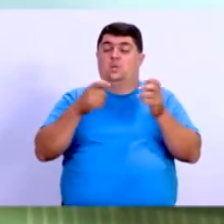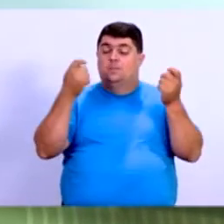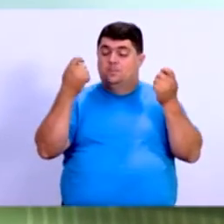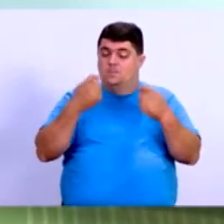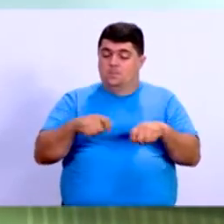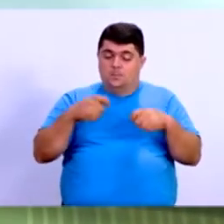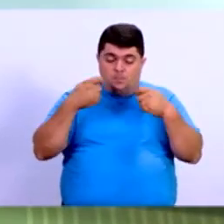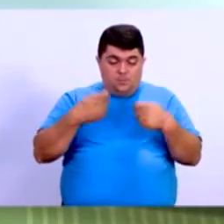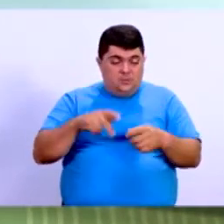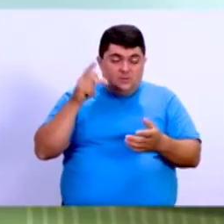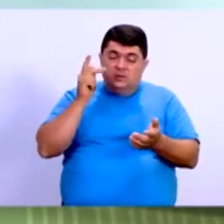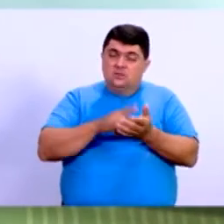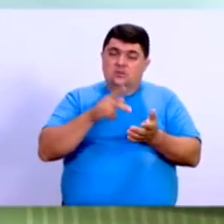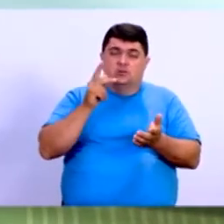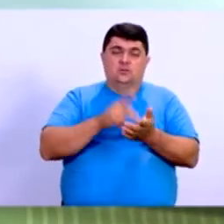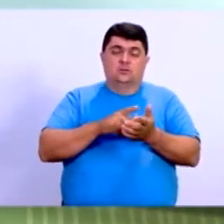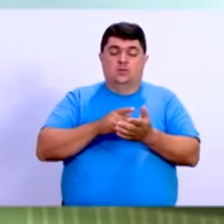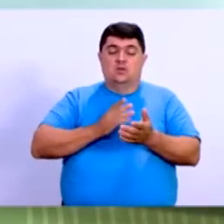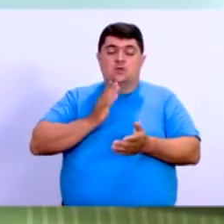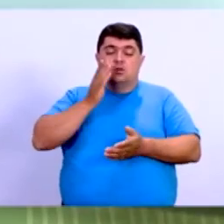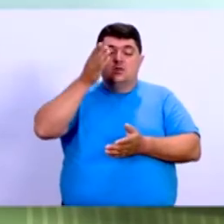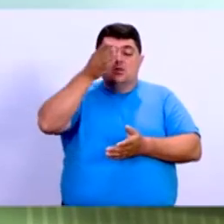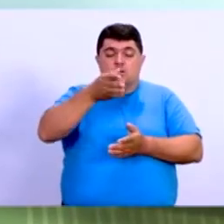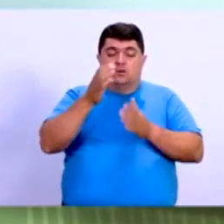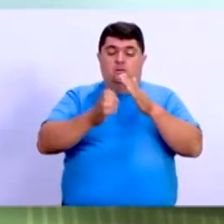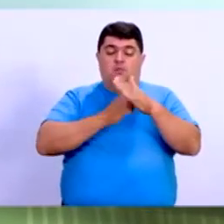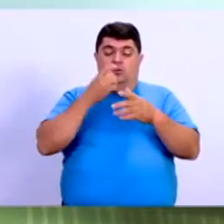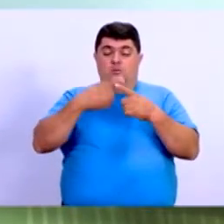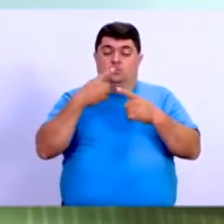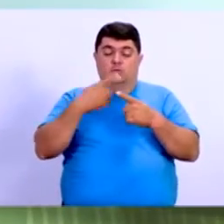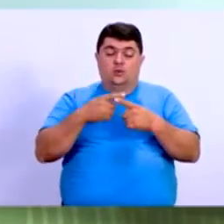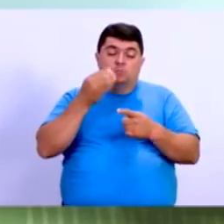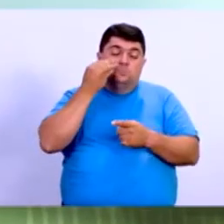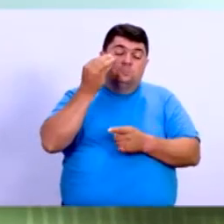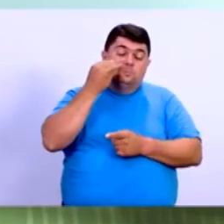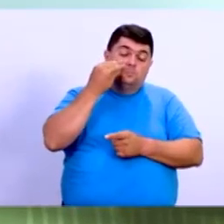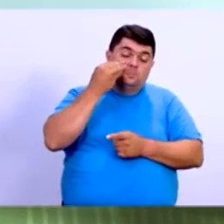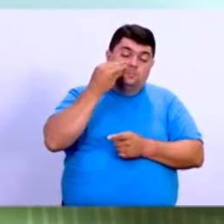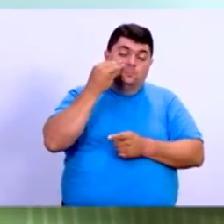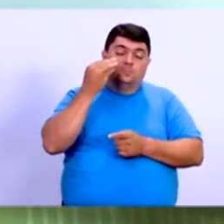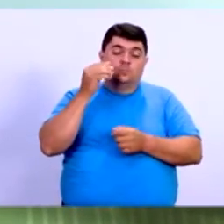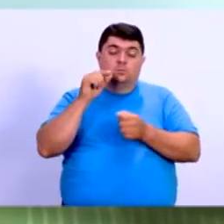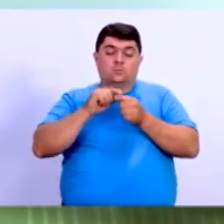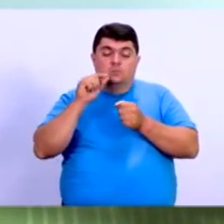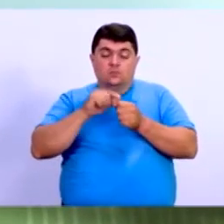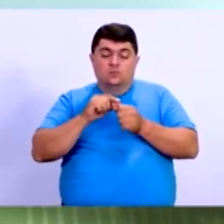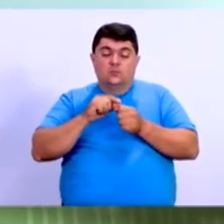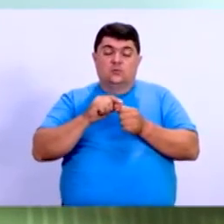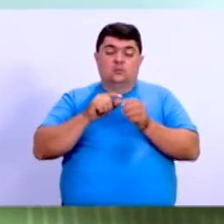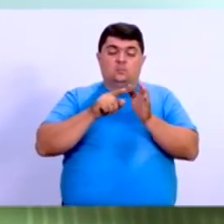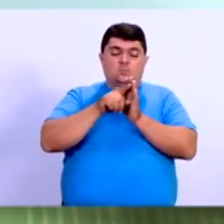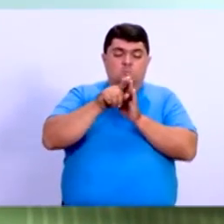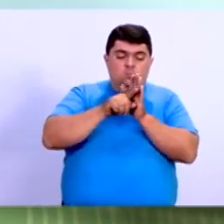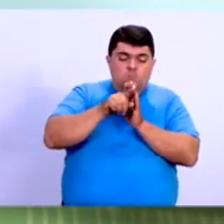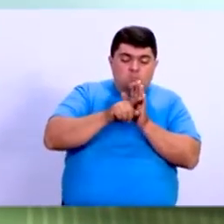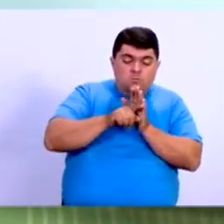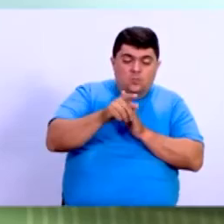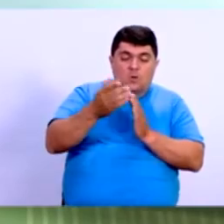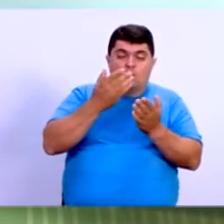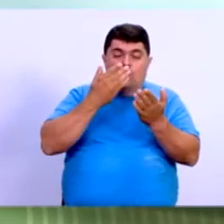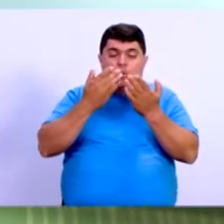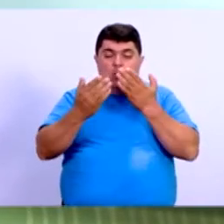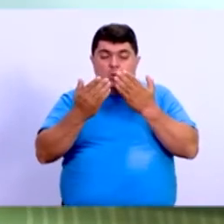preciso necessariamente ir até o local para fazer esse levantamento, para poder sentar com os usuários, para poder dialogar com